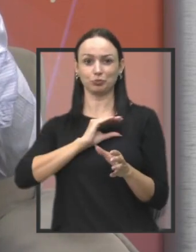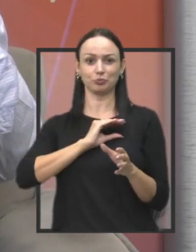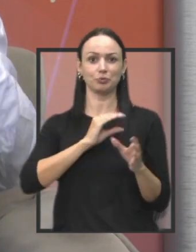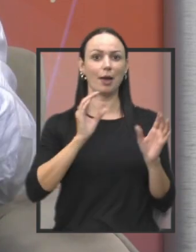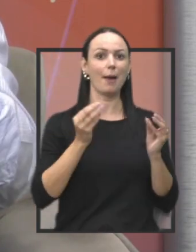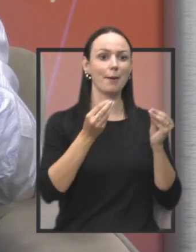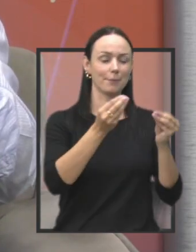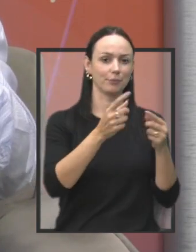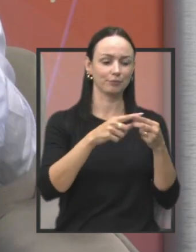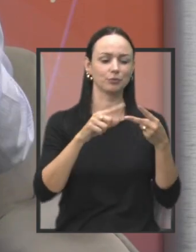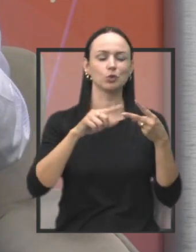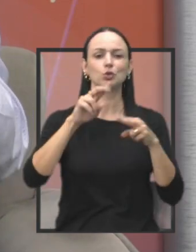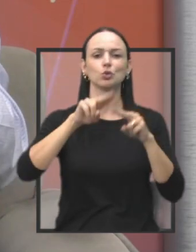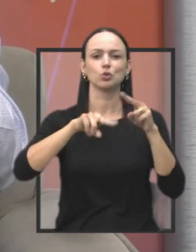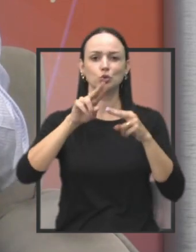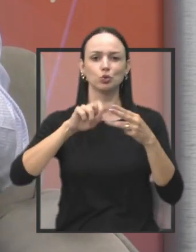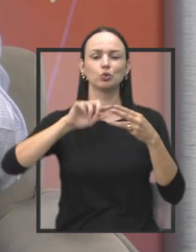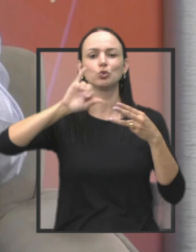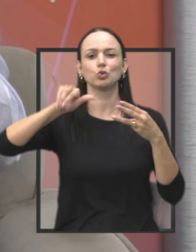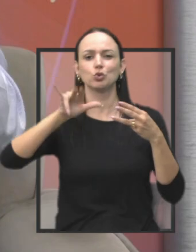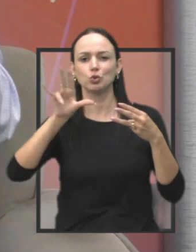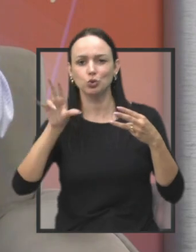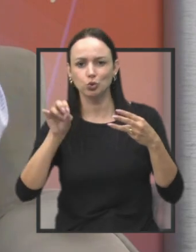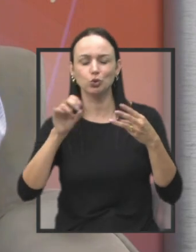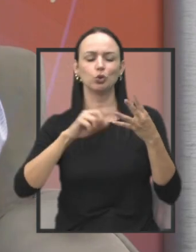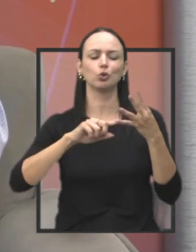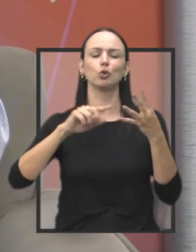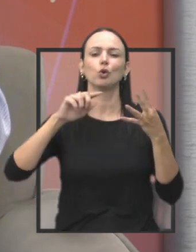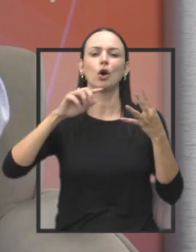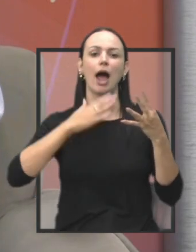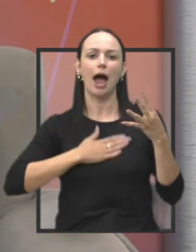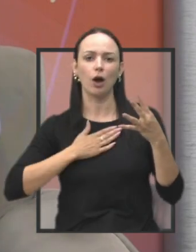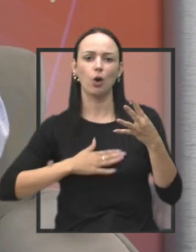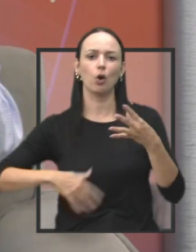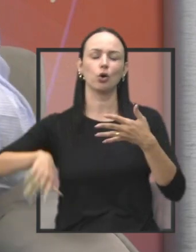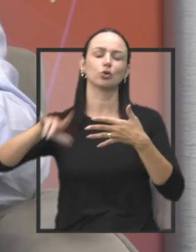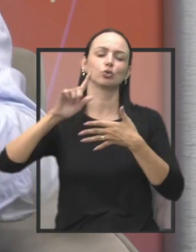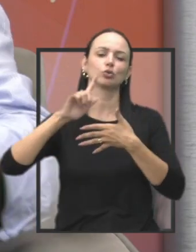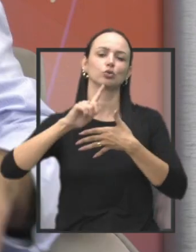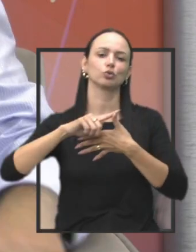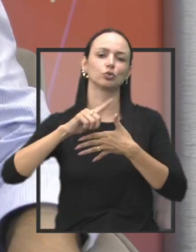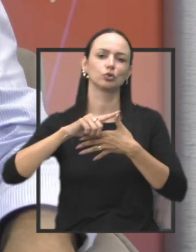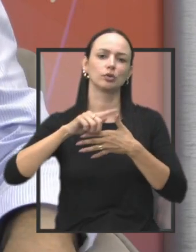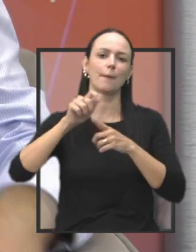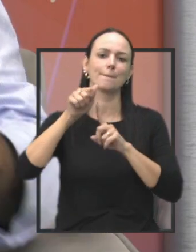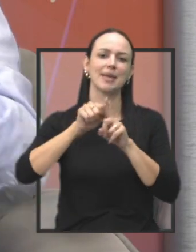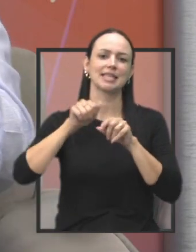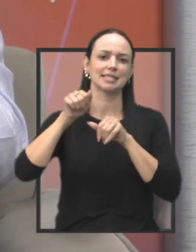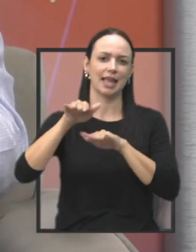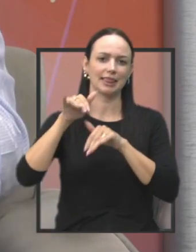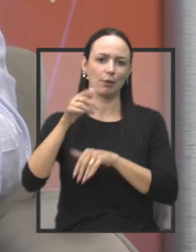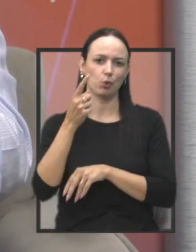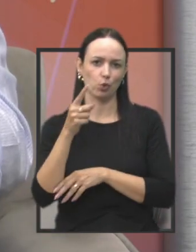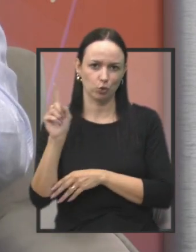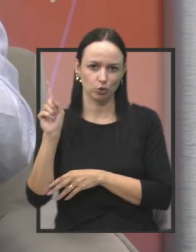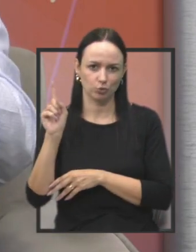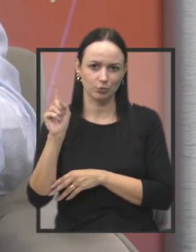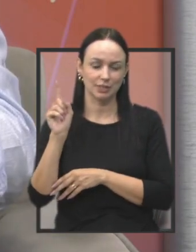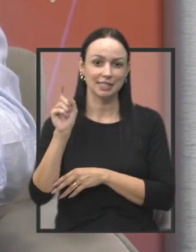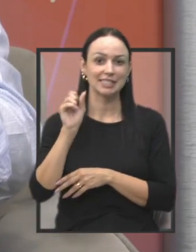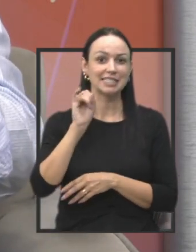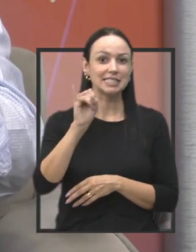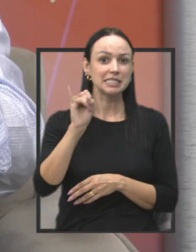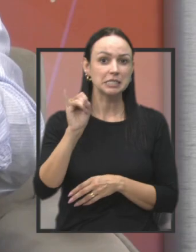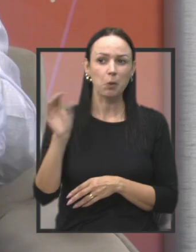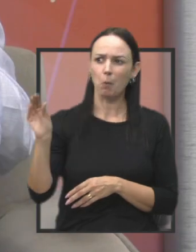lote, junho o segundo, julho o terceiro, agosto o quarto e o último lote é no mês de setembro. Se não recebeu,